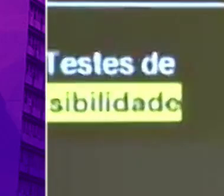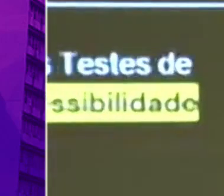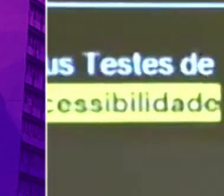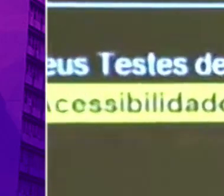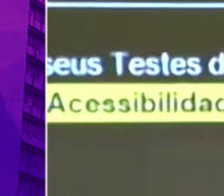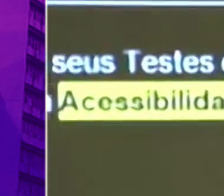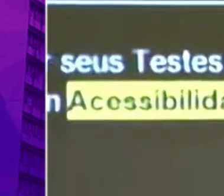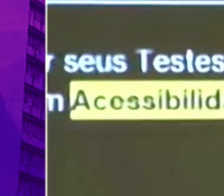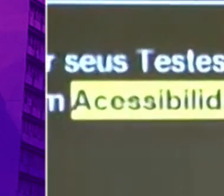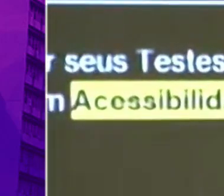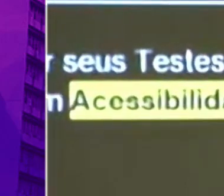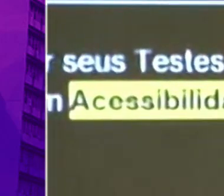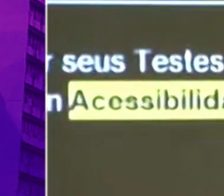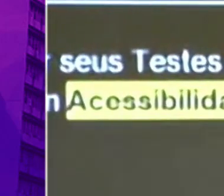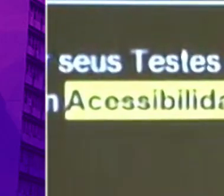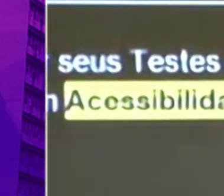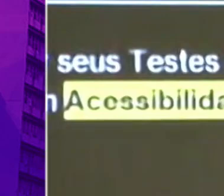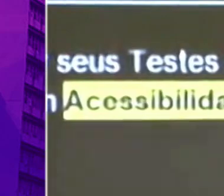Deixa eu passar aqui.